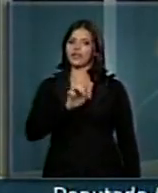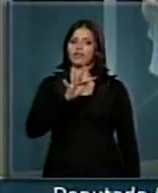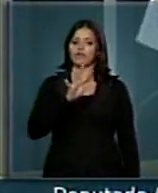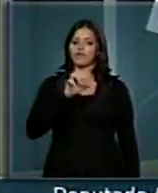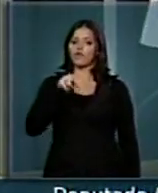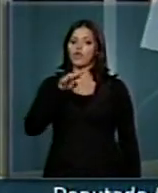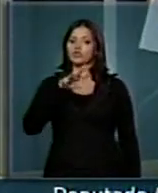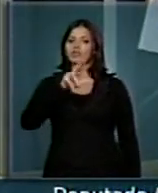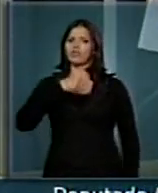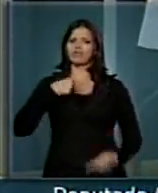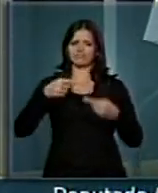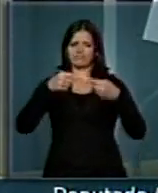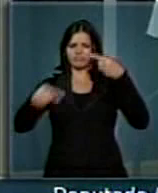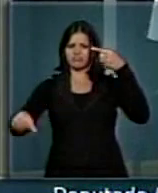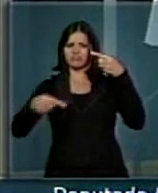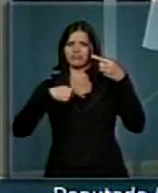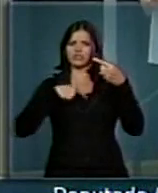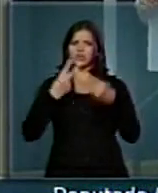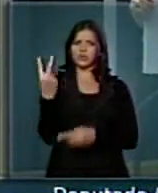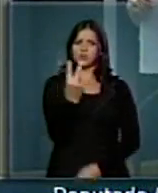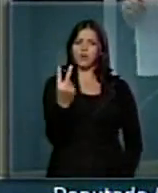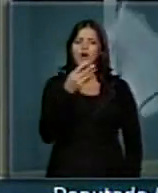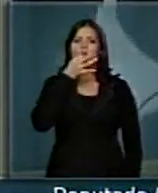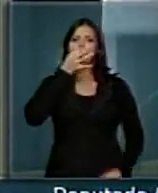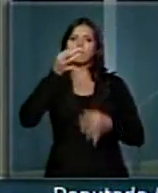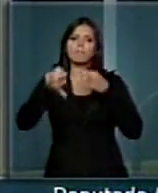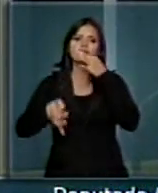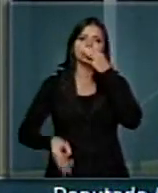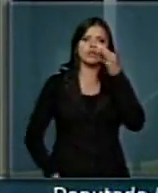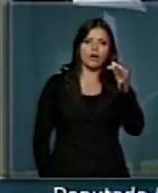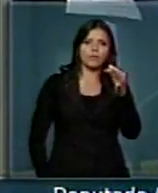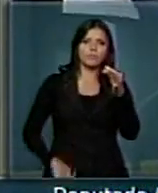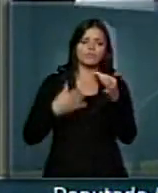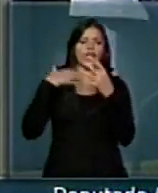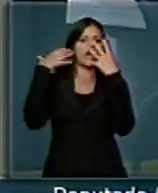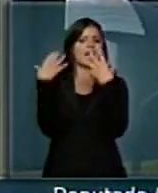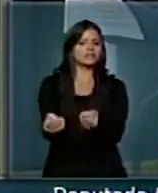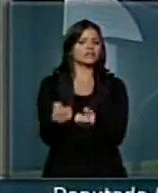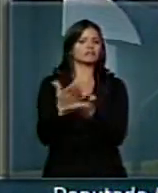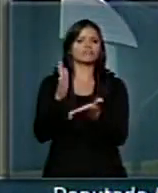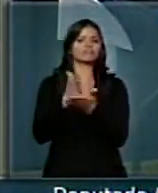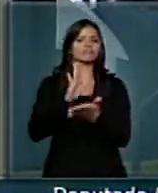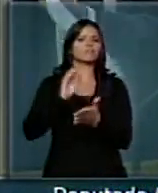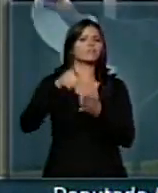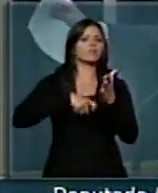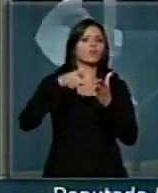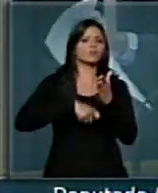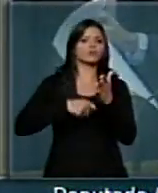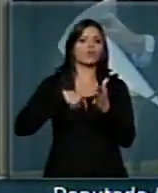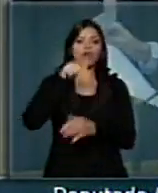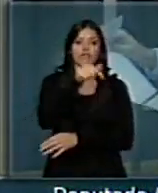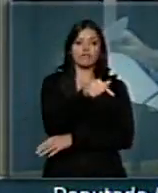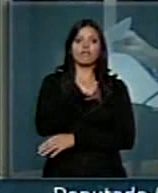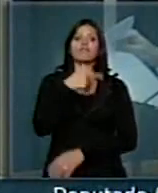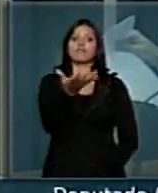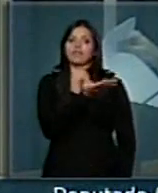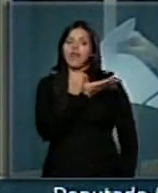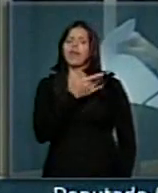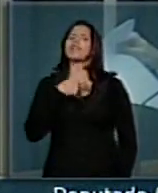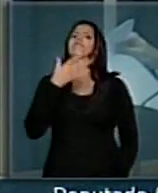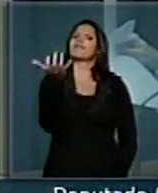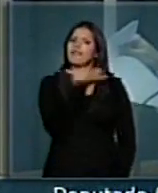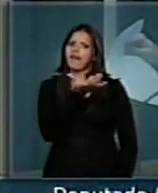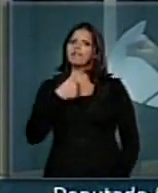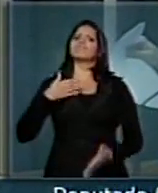se contrapunham duas posições: a que não aceitava o imposto e a que queria, de qualquer